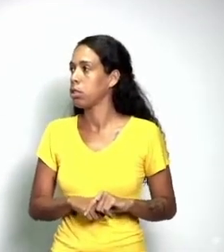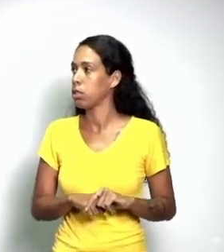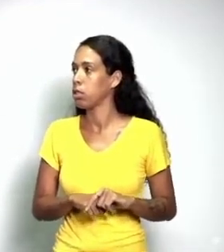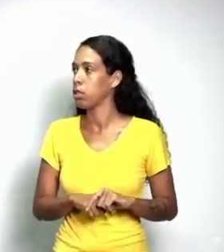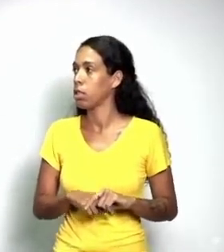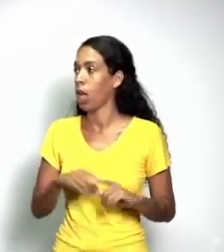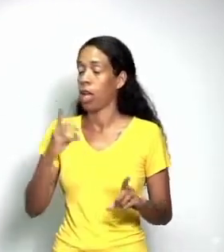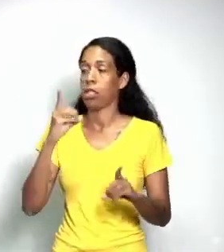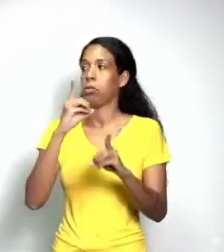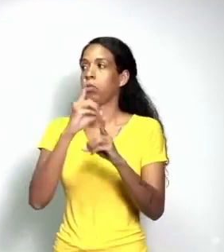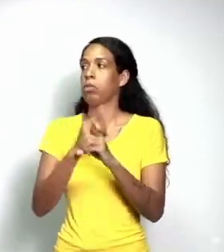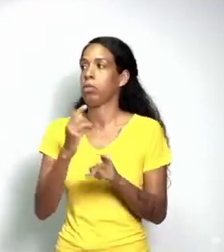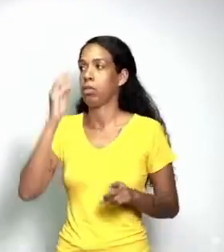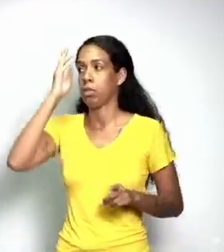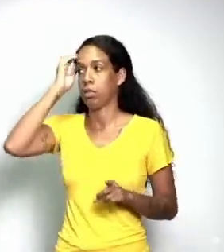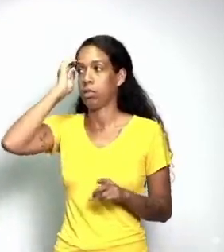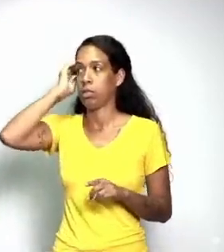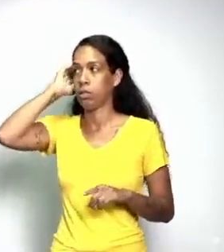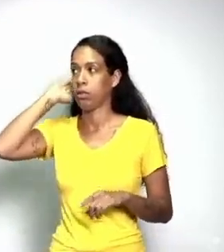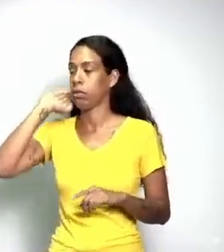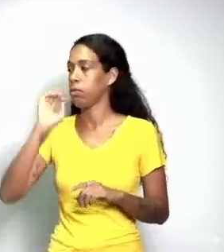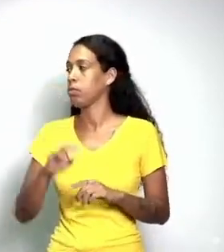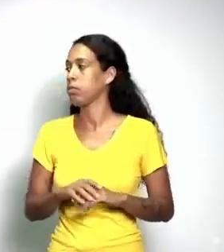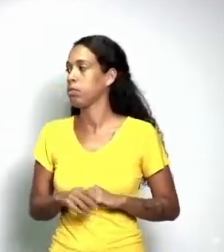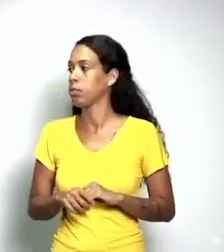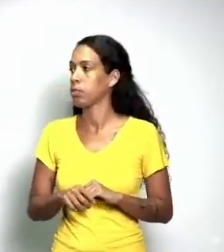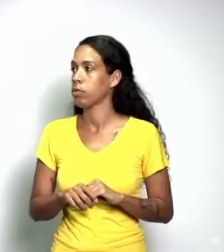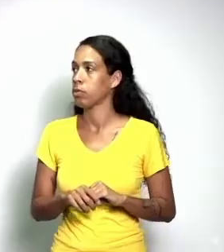se localizar.